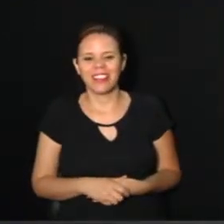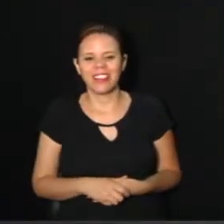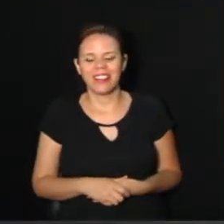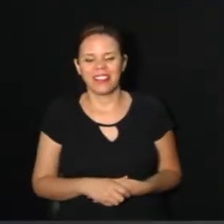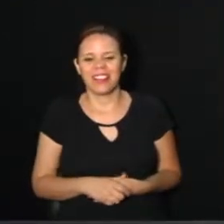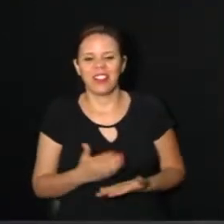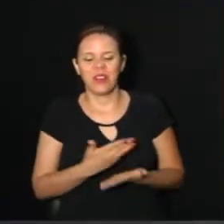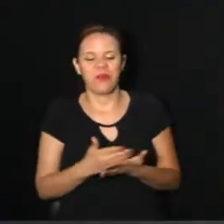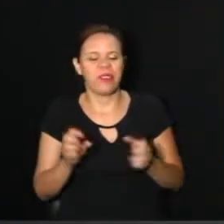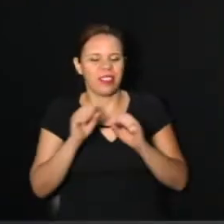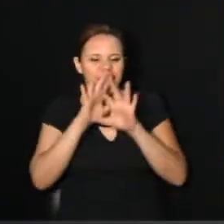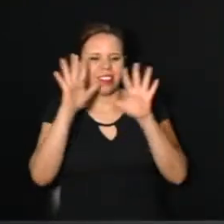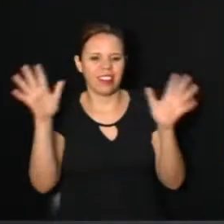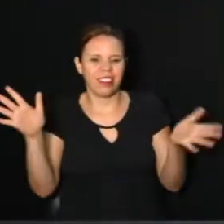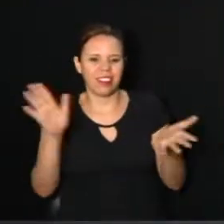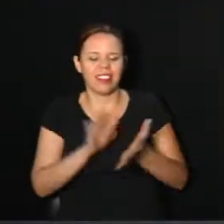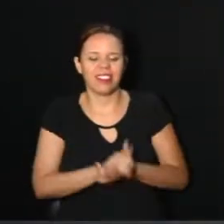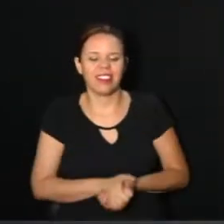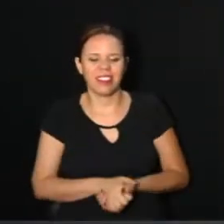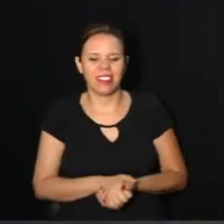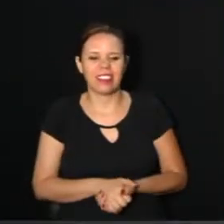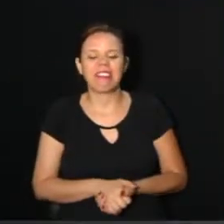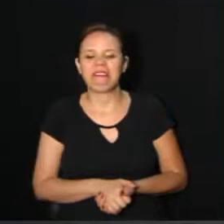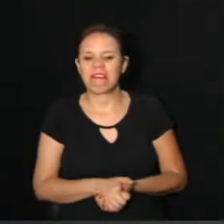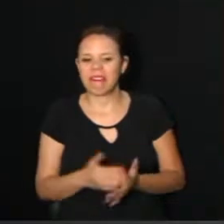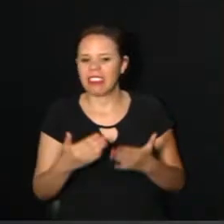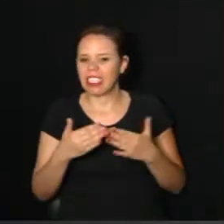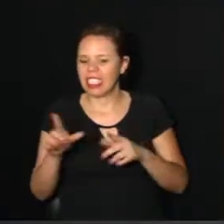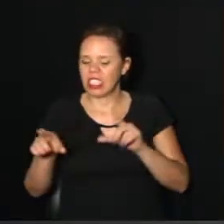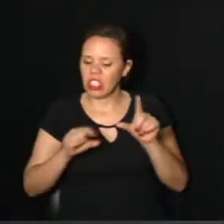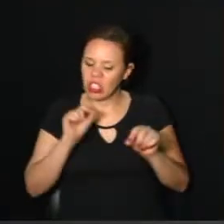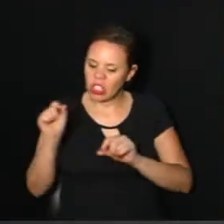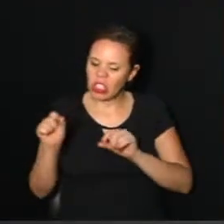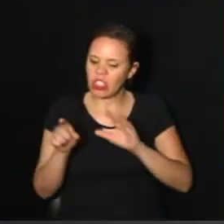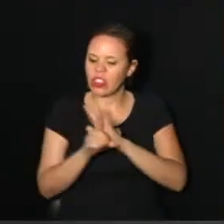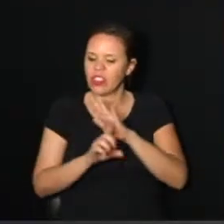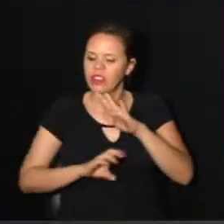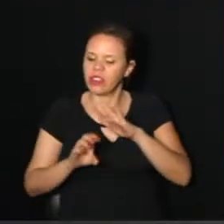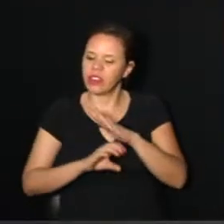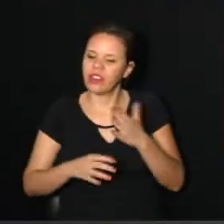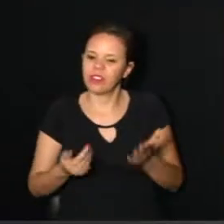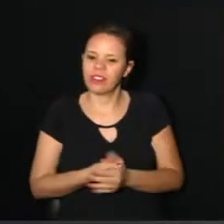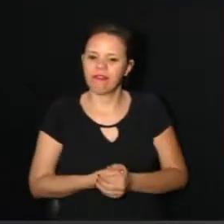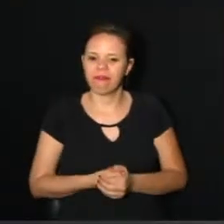começa a esclarecer o livre-arbítrio do empresário. Tá?